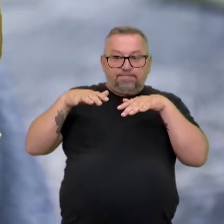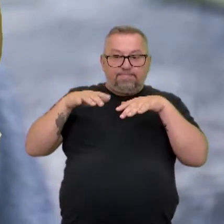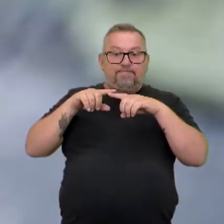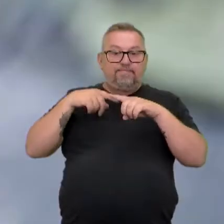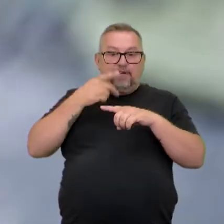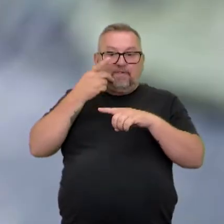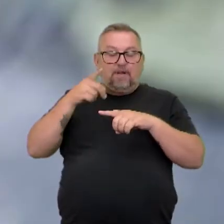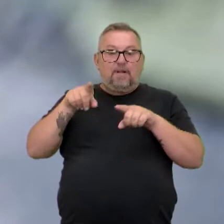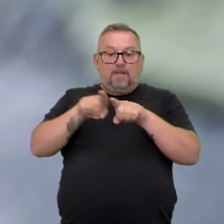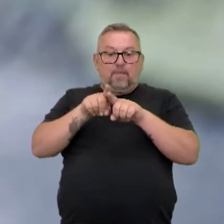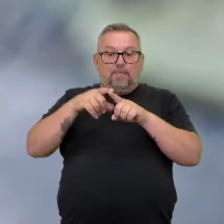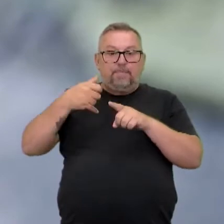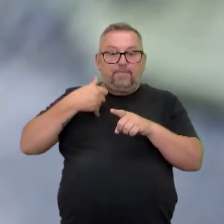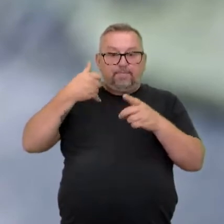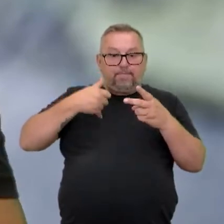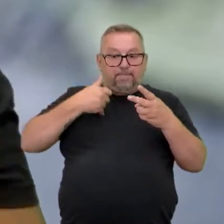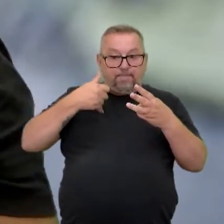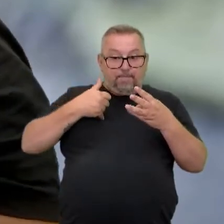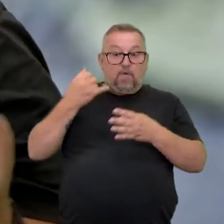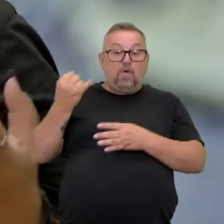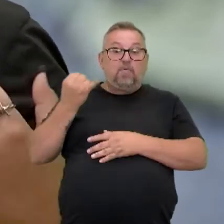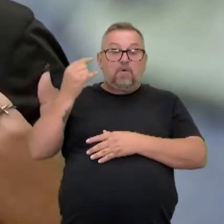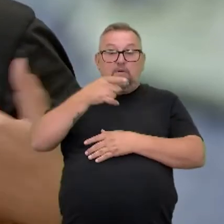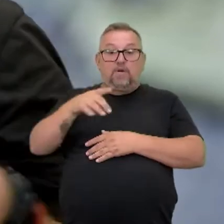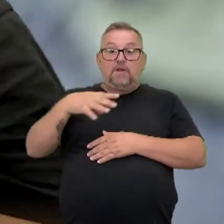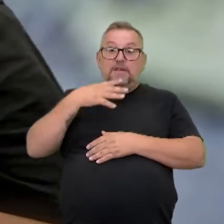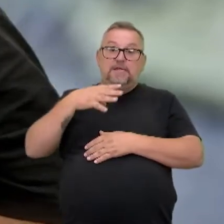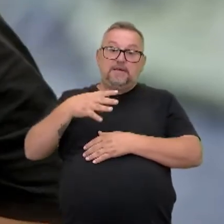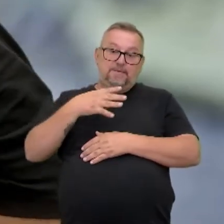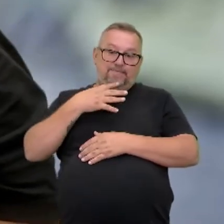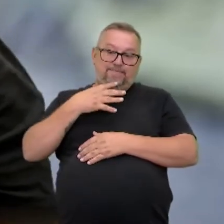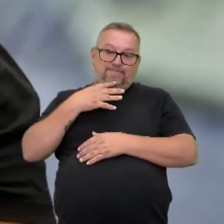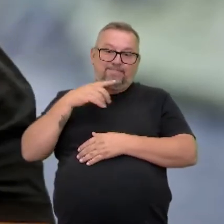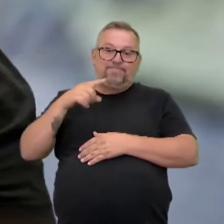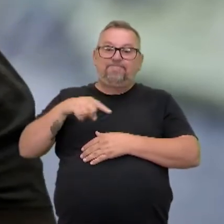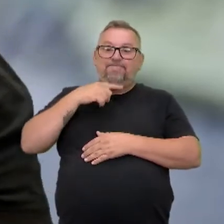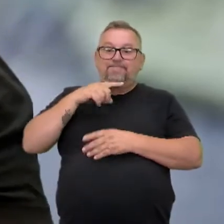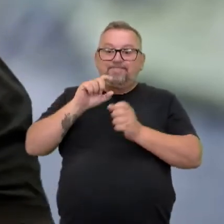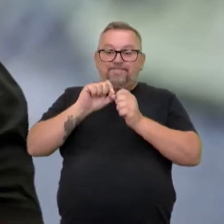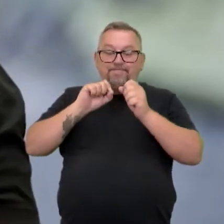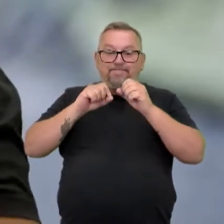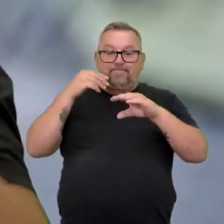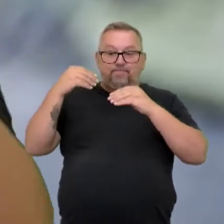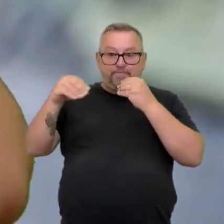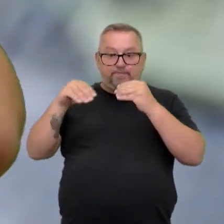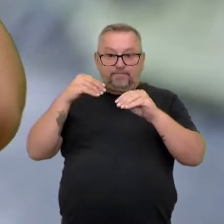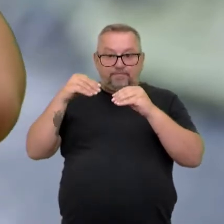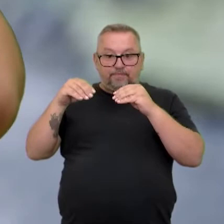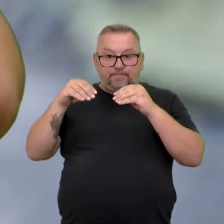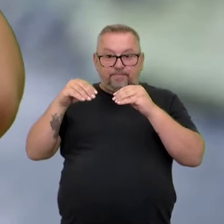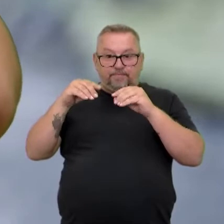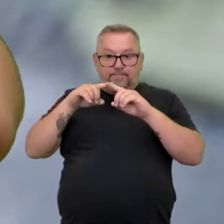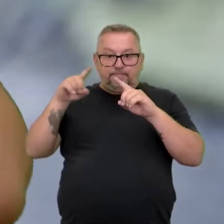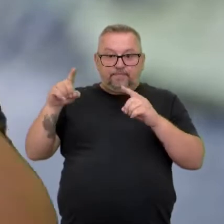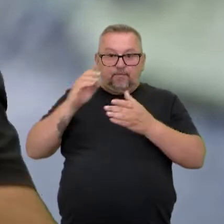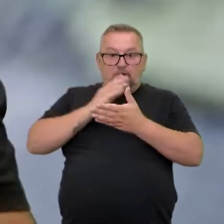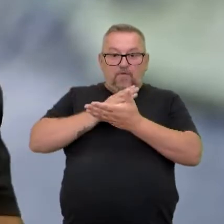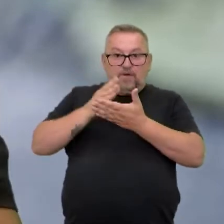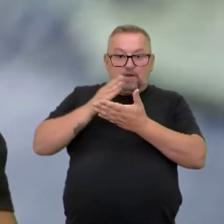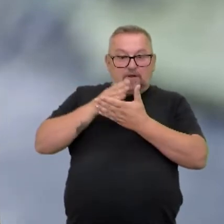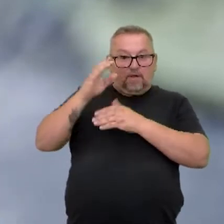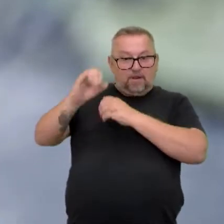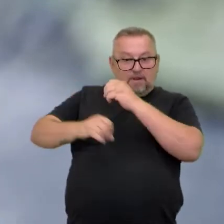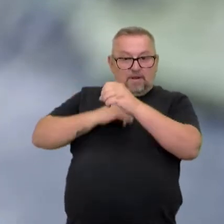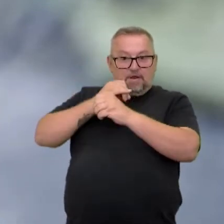certas faixas etárias, é importante você ter esse conhecimento, né? Não adianta você fazer um meme super de um nicho da internet